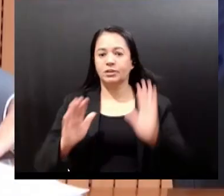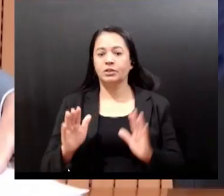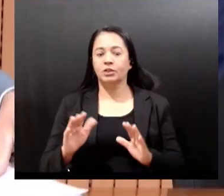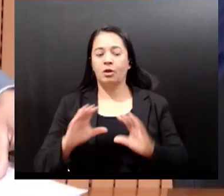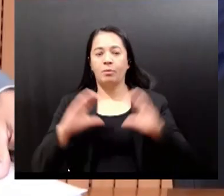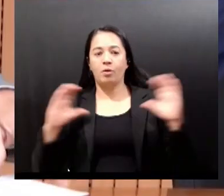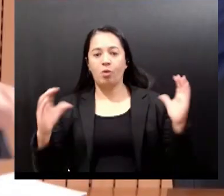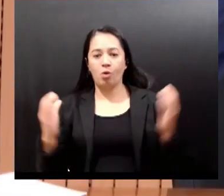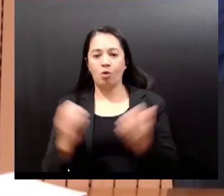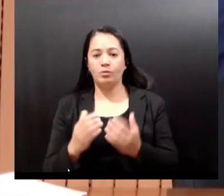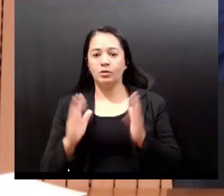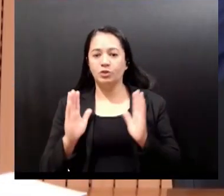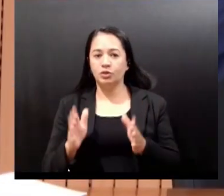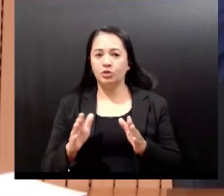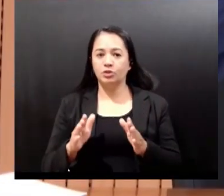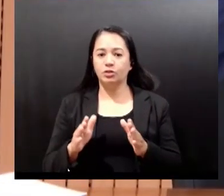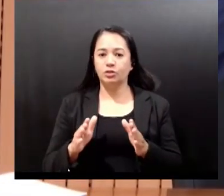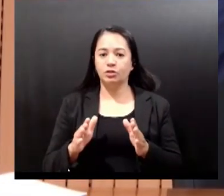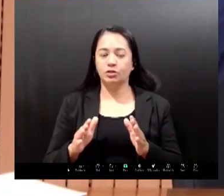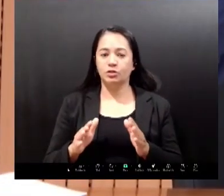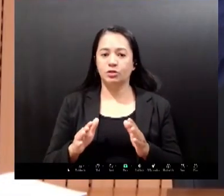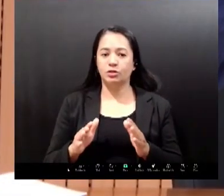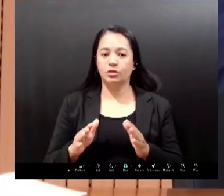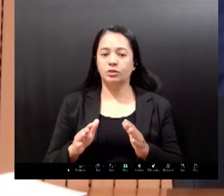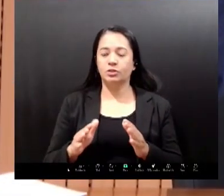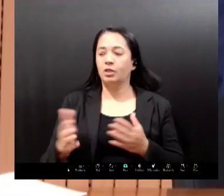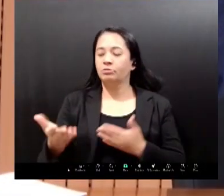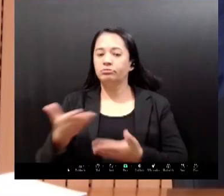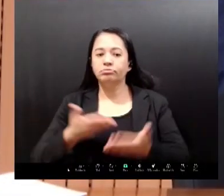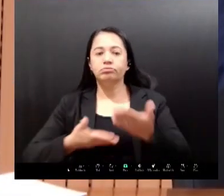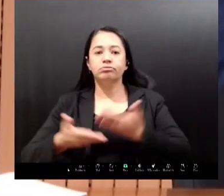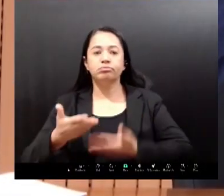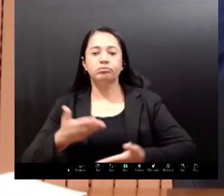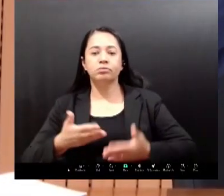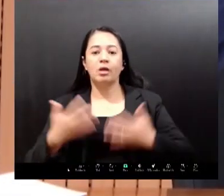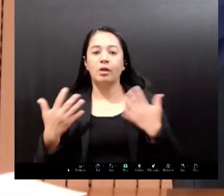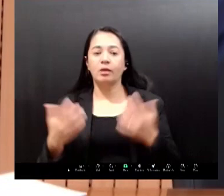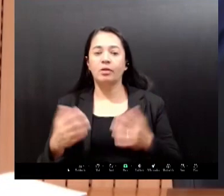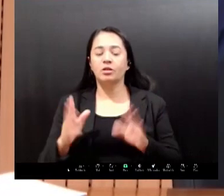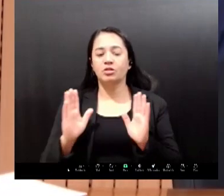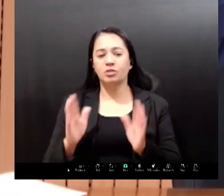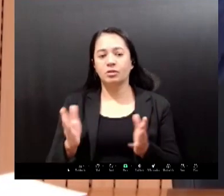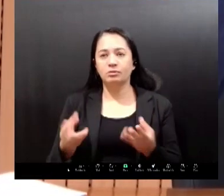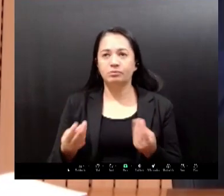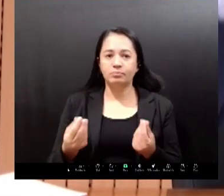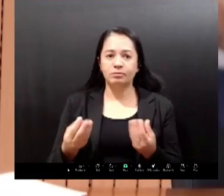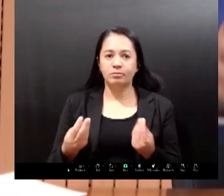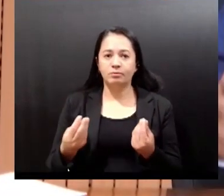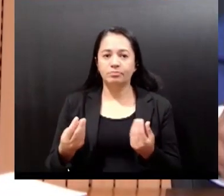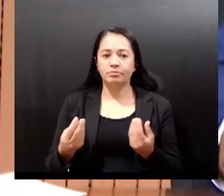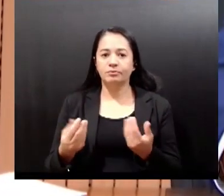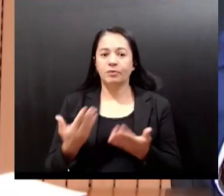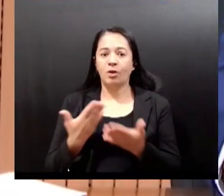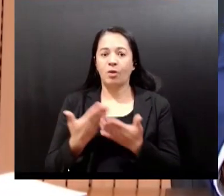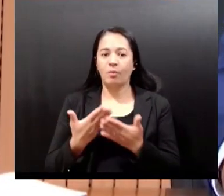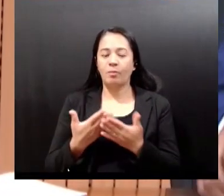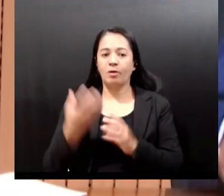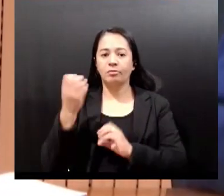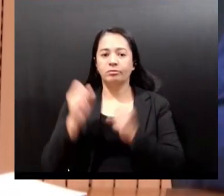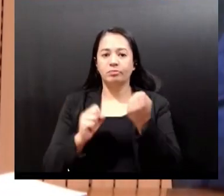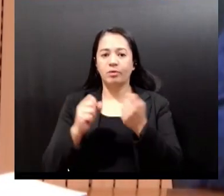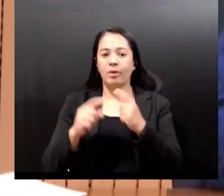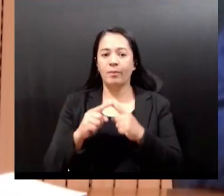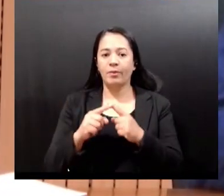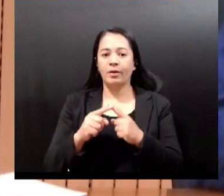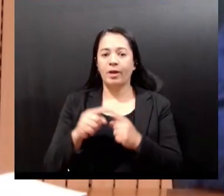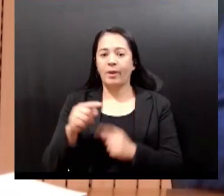muitos anos vem trazendo entretenimento e acaba sendo até que uma aula de educação física, né? Porque quem consegue dançar